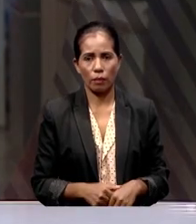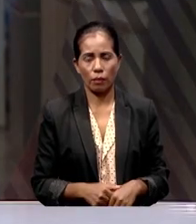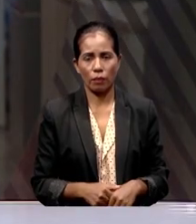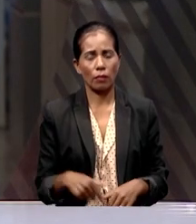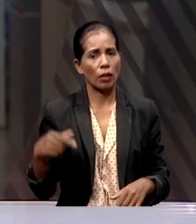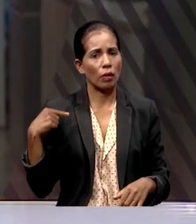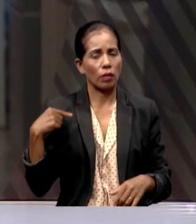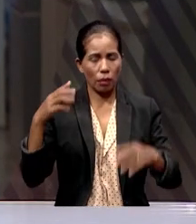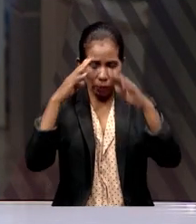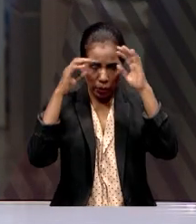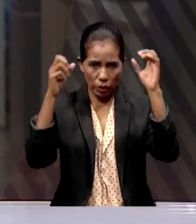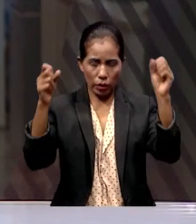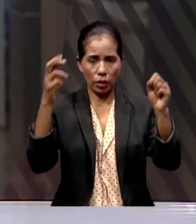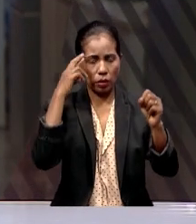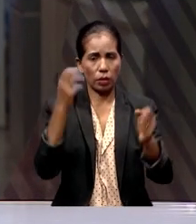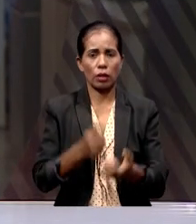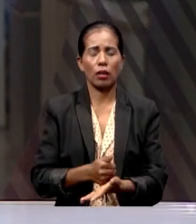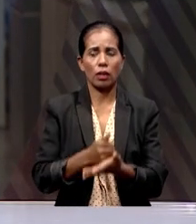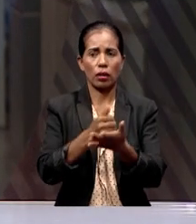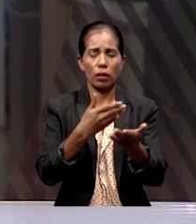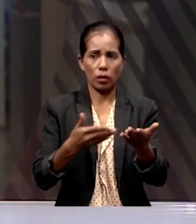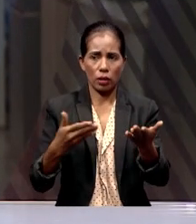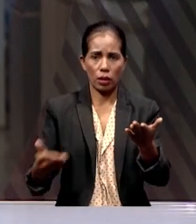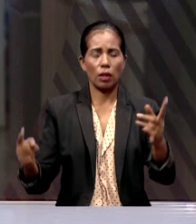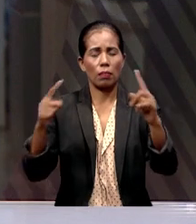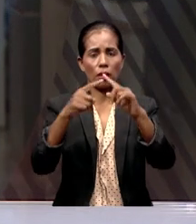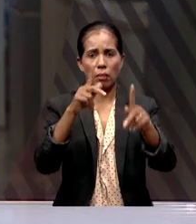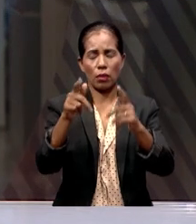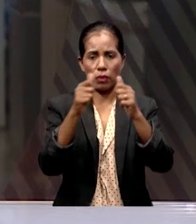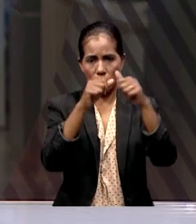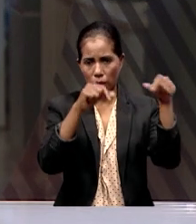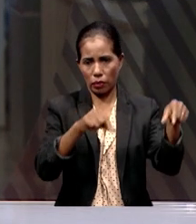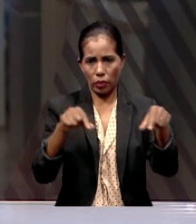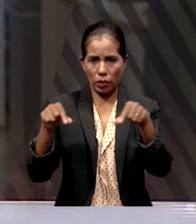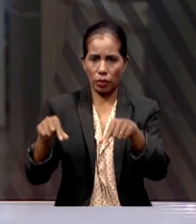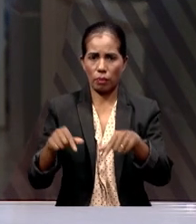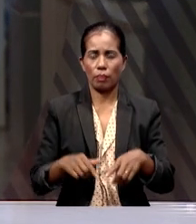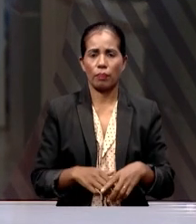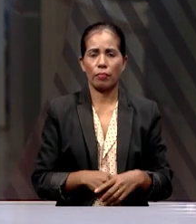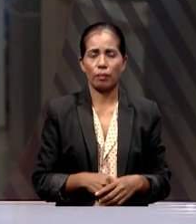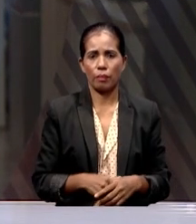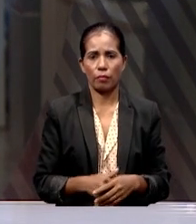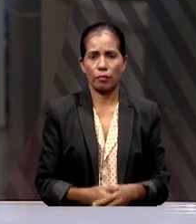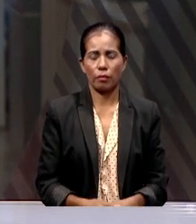Gabinete Presidencial República apoia necessidade de necessidade básica para EMA ou deficiência.